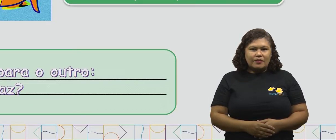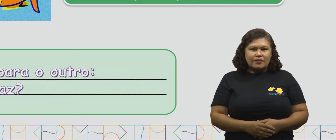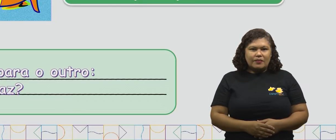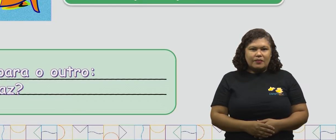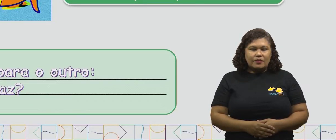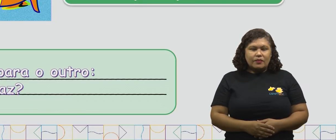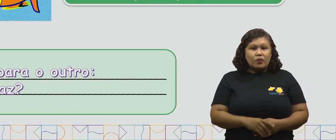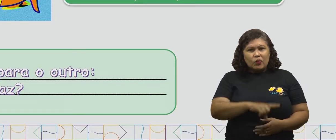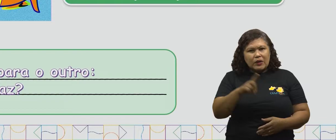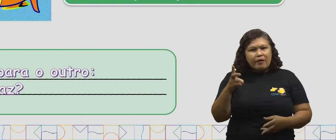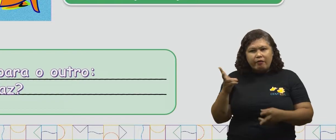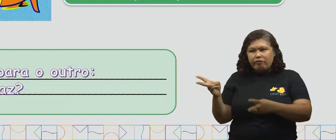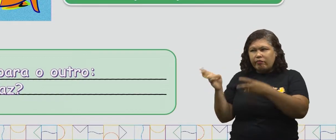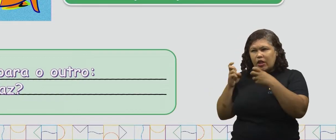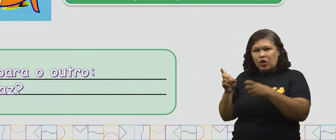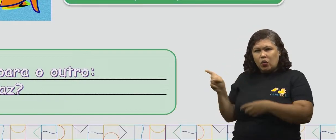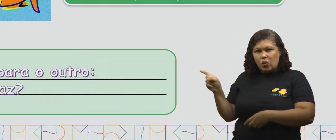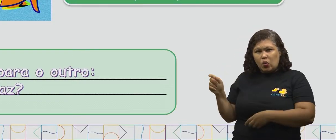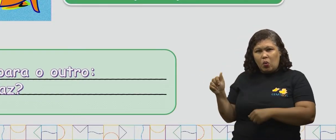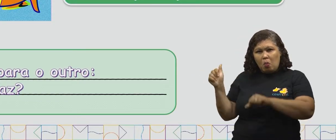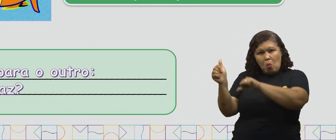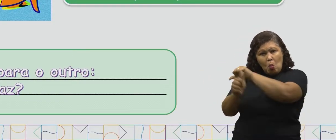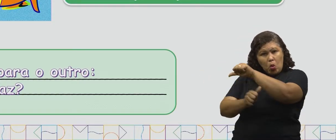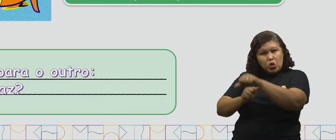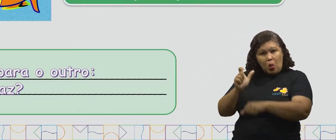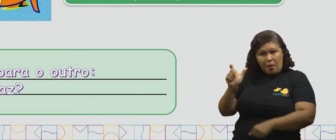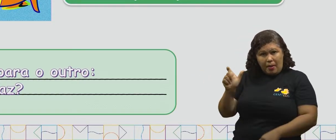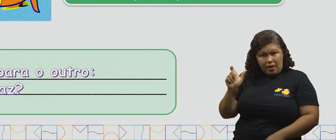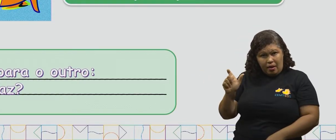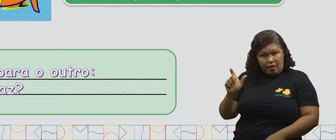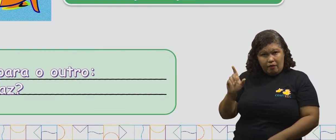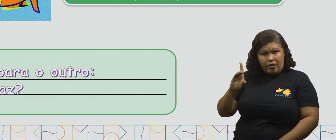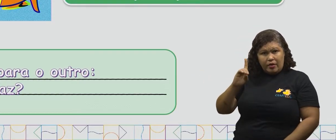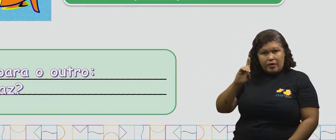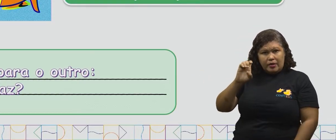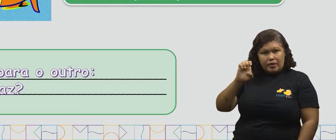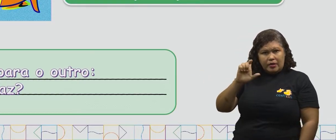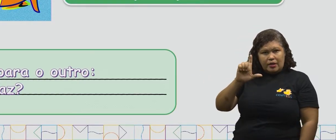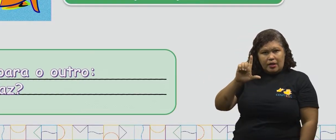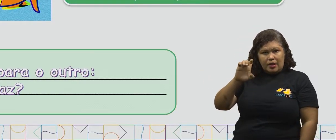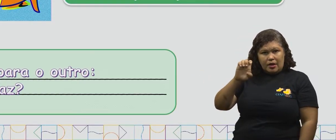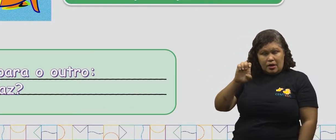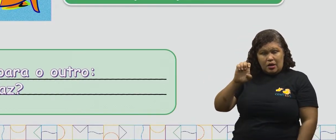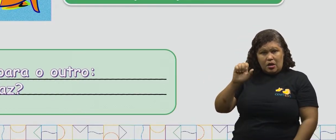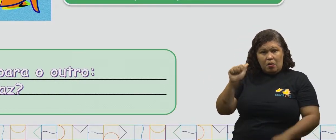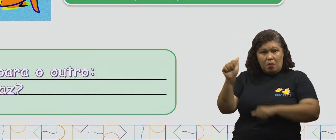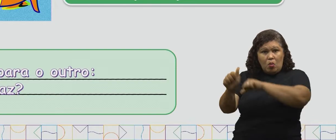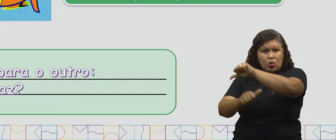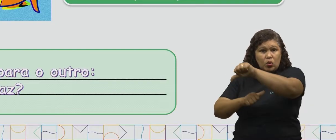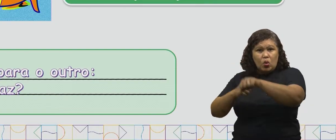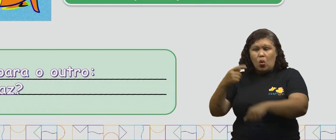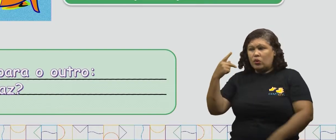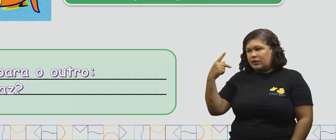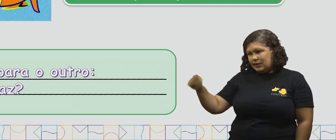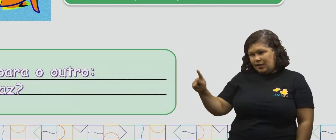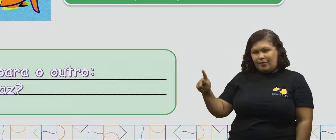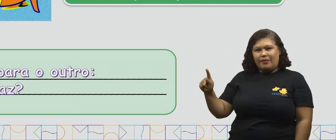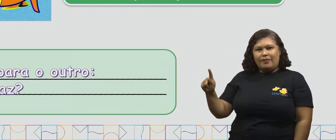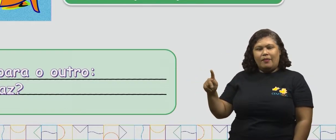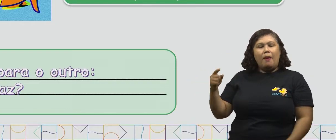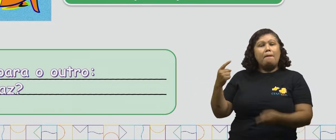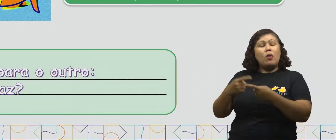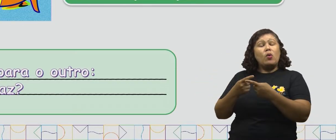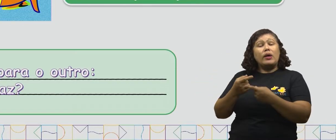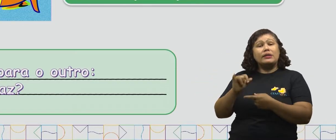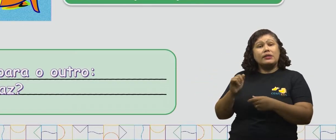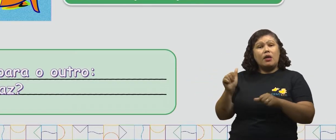faz? Observe, aluno, que mudou uma palavrinha ali. O dele se tornou seu, porque a partir do momento